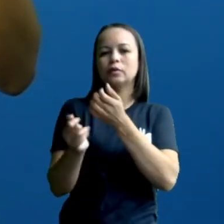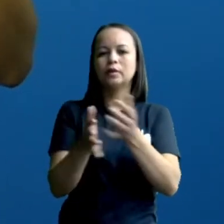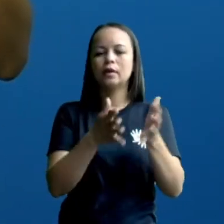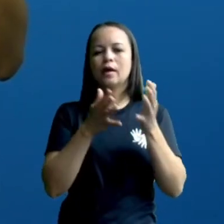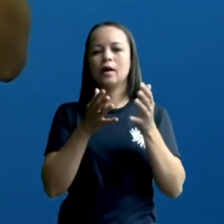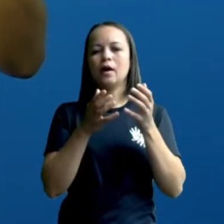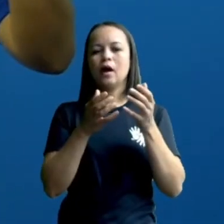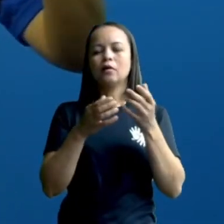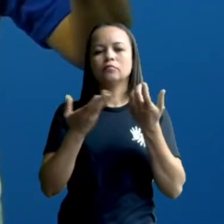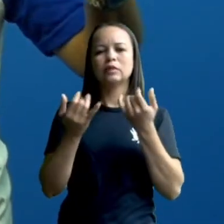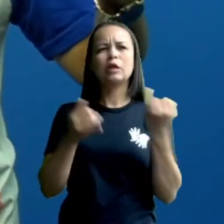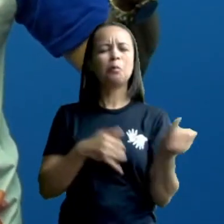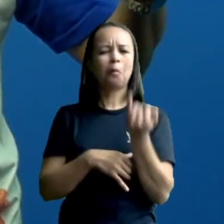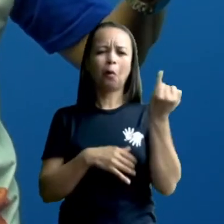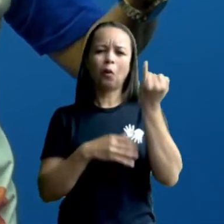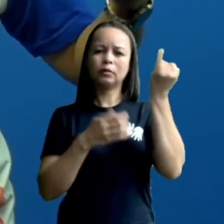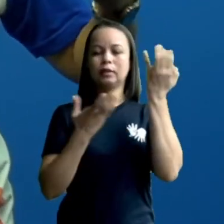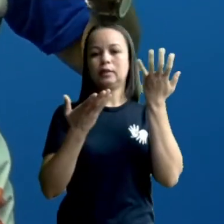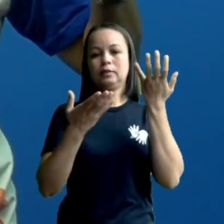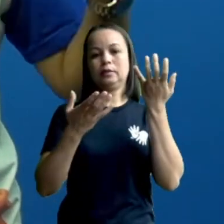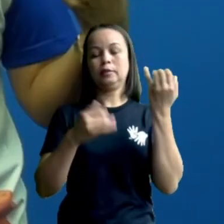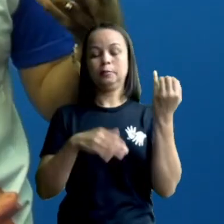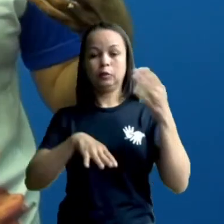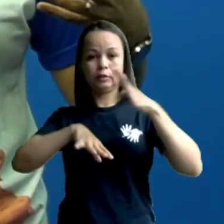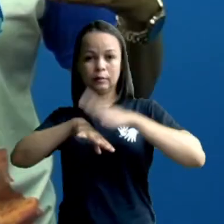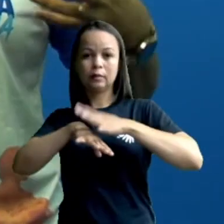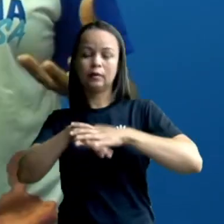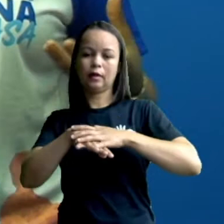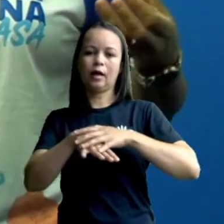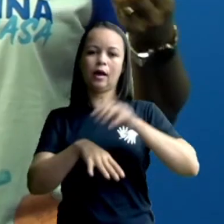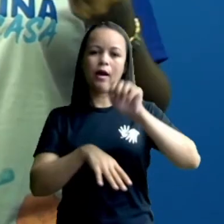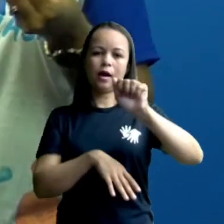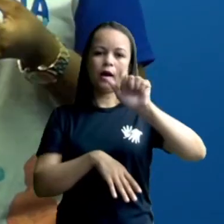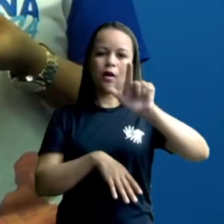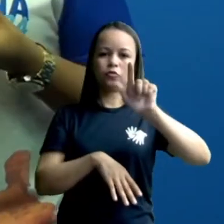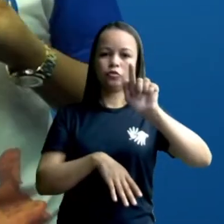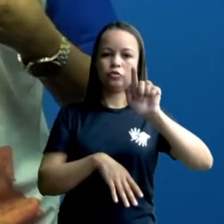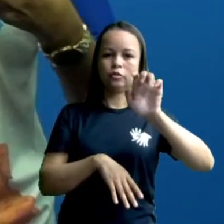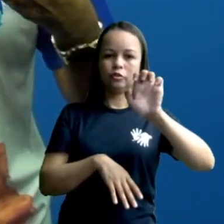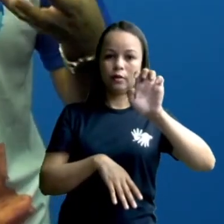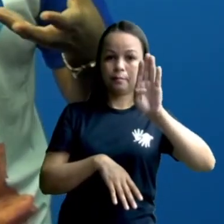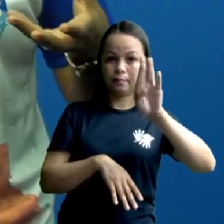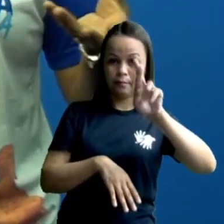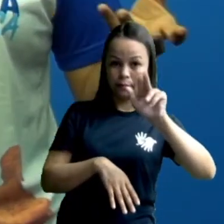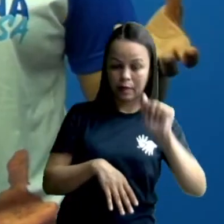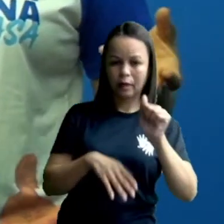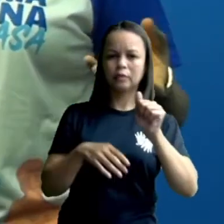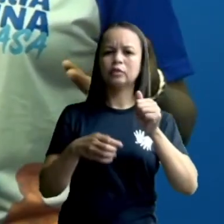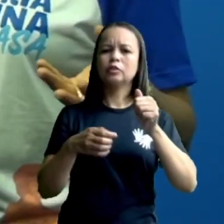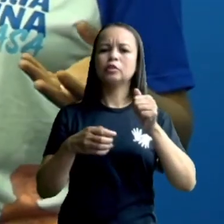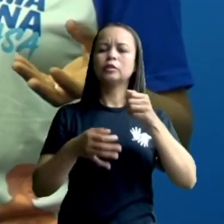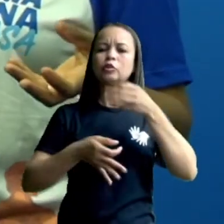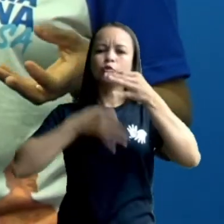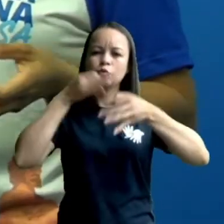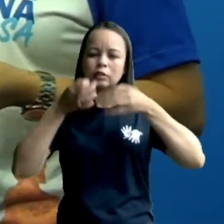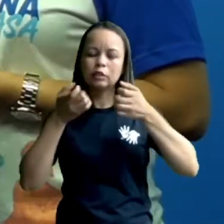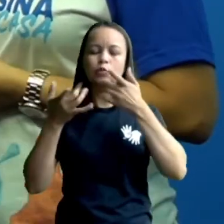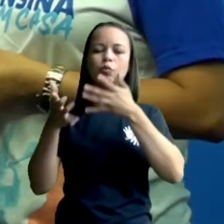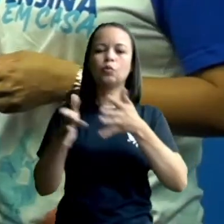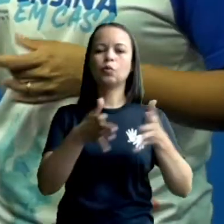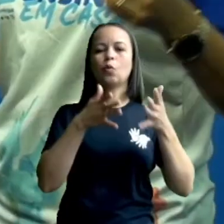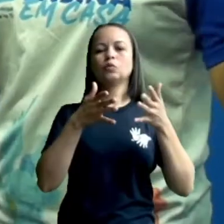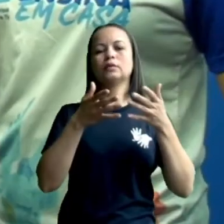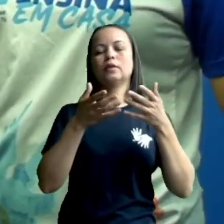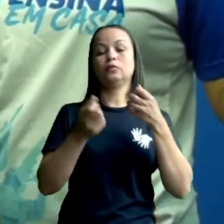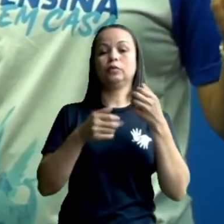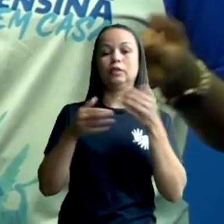inicial de uma parte importantíssima da matemática, a álgebra, tá? Discutindo o conceito de igualdade e suas operações,